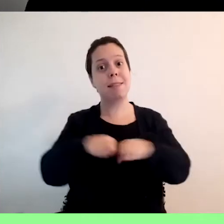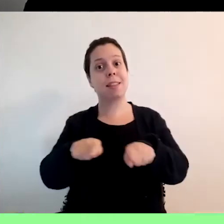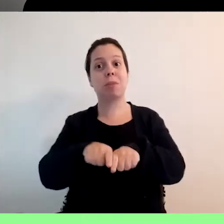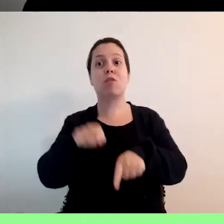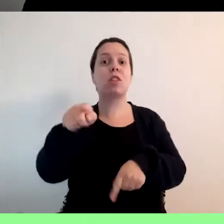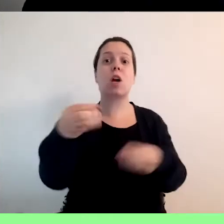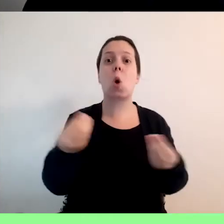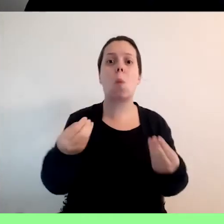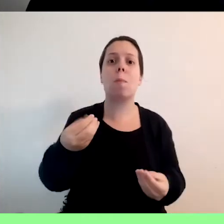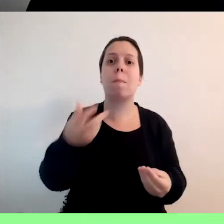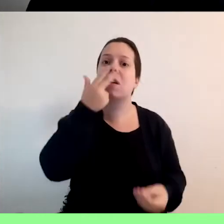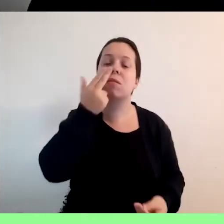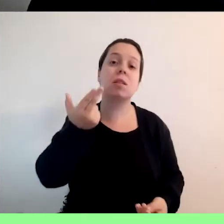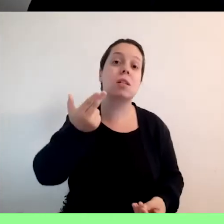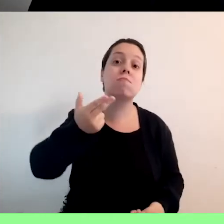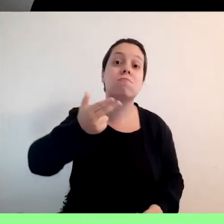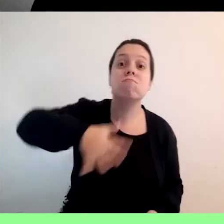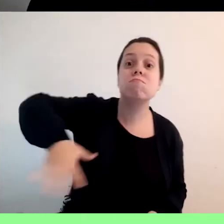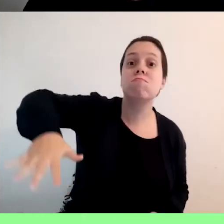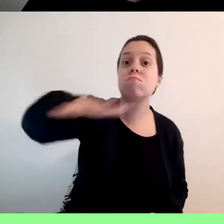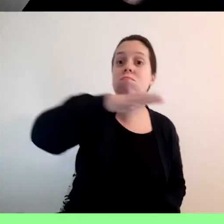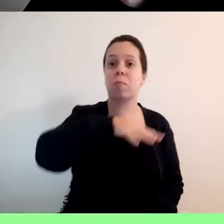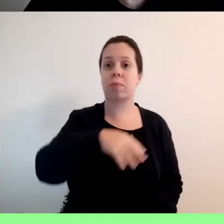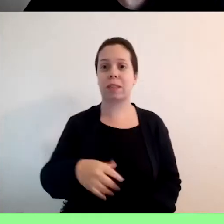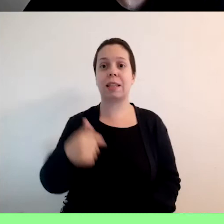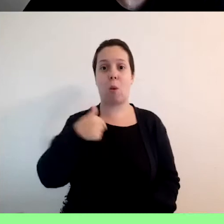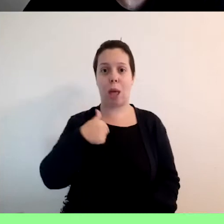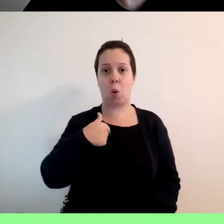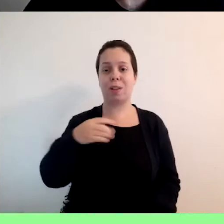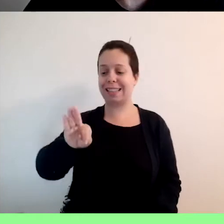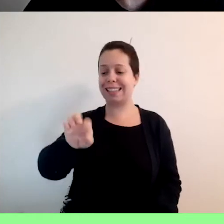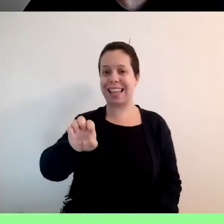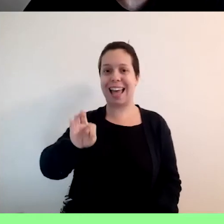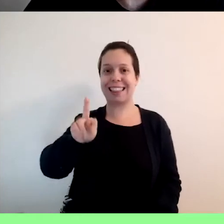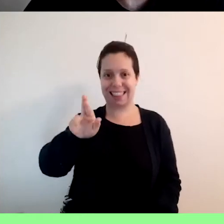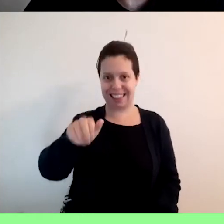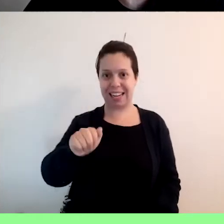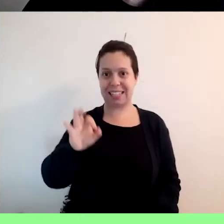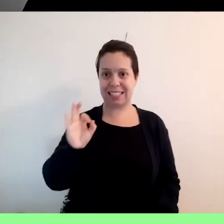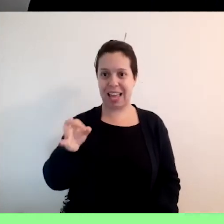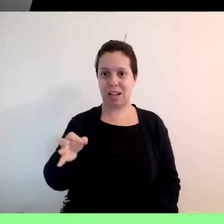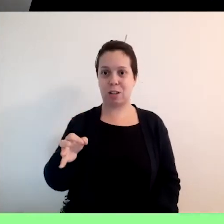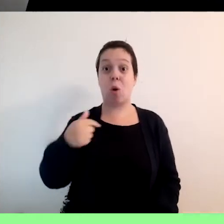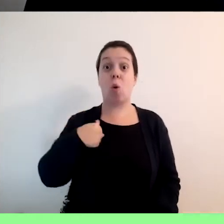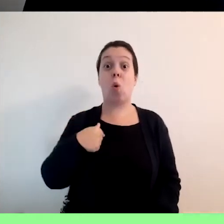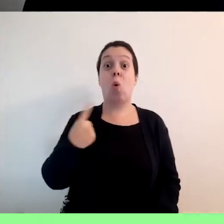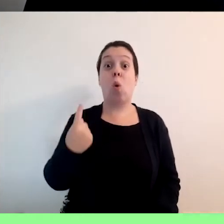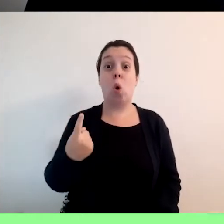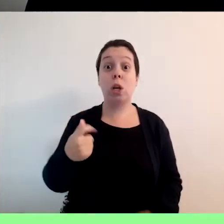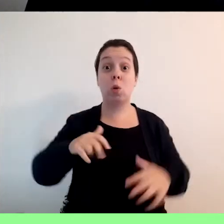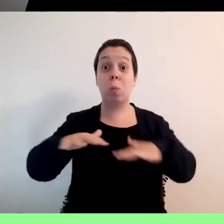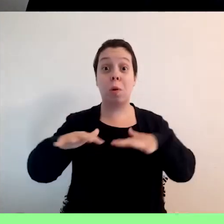panorama? Então, sou tetraplégica, né? Então, o único movimento que eu tenho é o